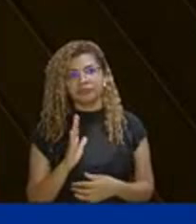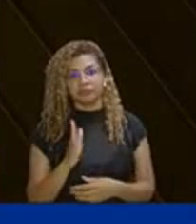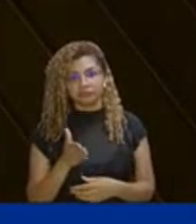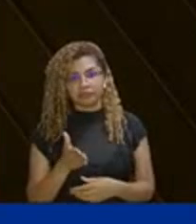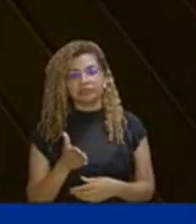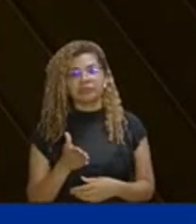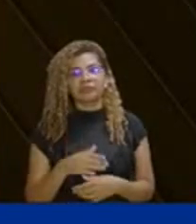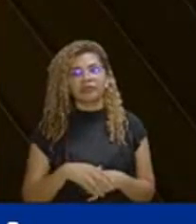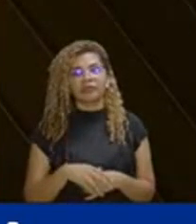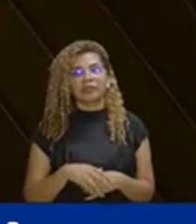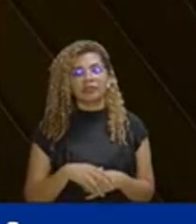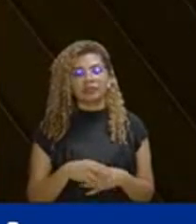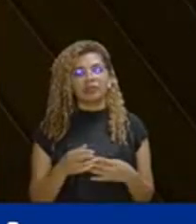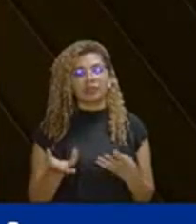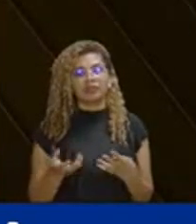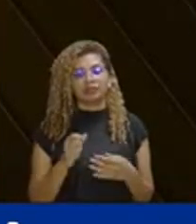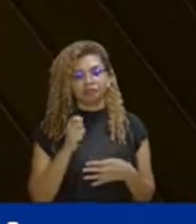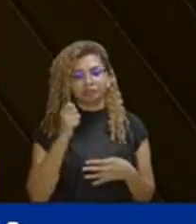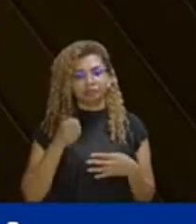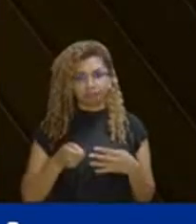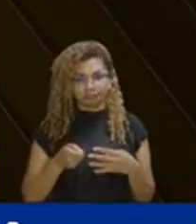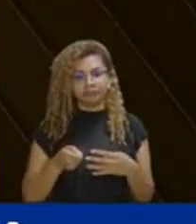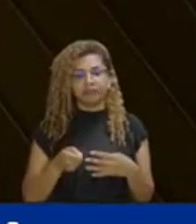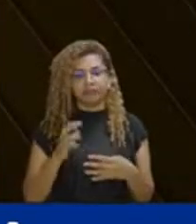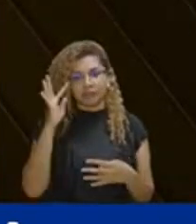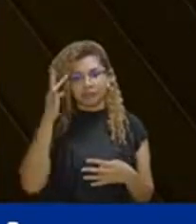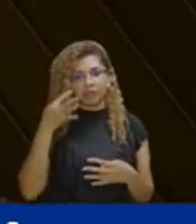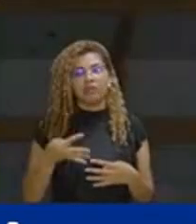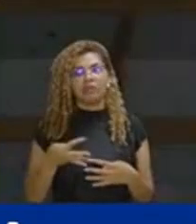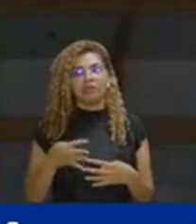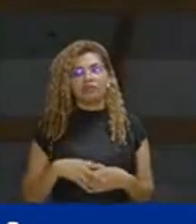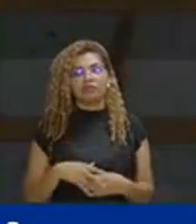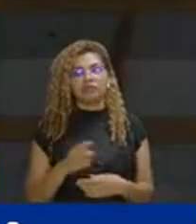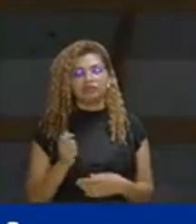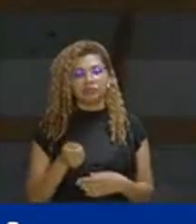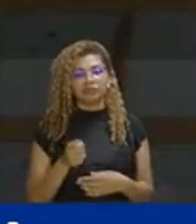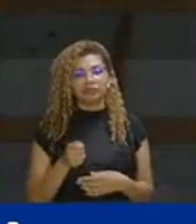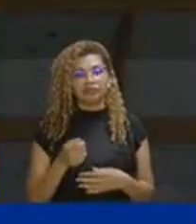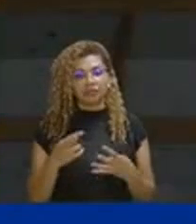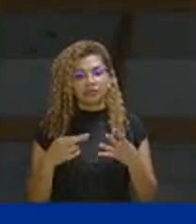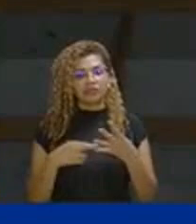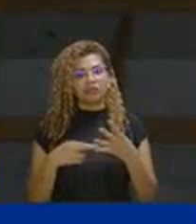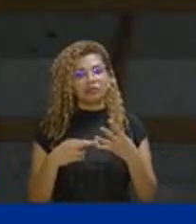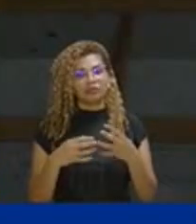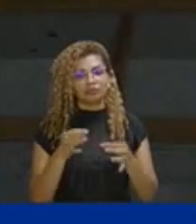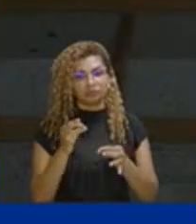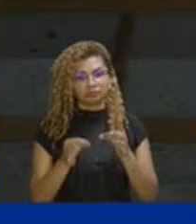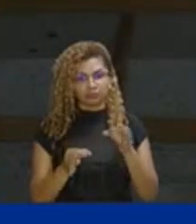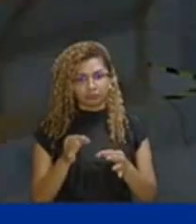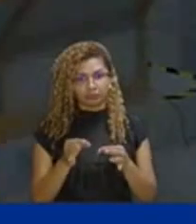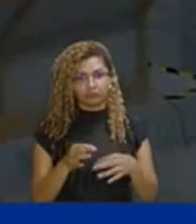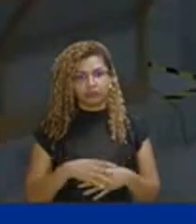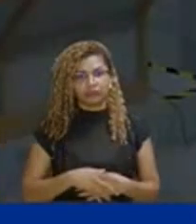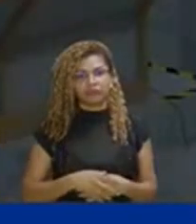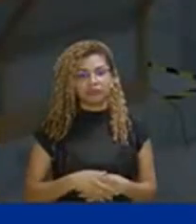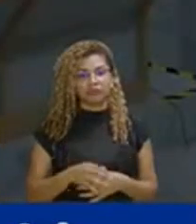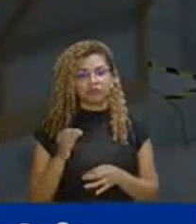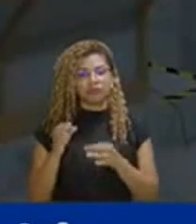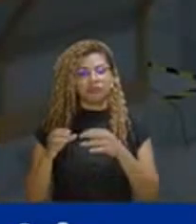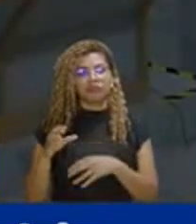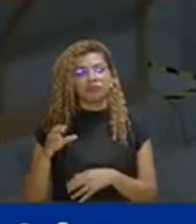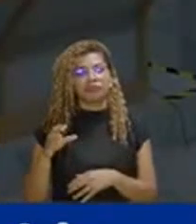mantenho integralmente a sentença e nego provimento ao recurso eleitoral. Juiz Carlos Fernando. Foco na parte central da mesa.